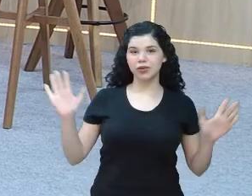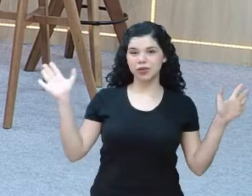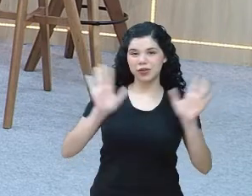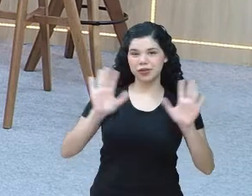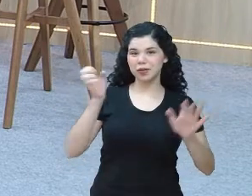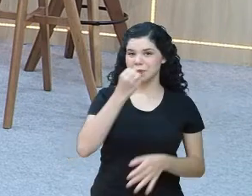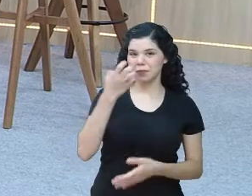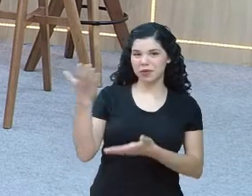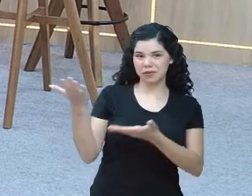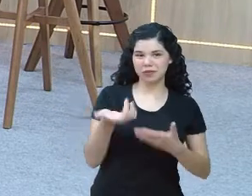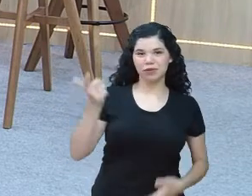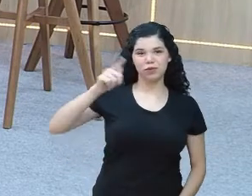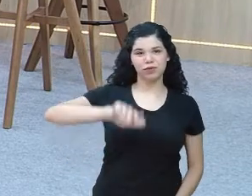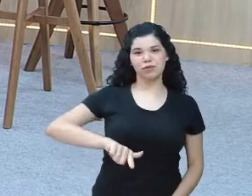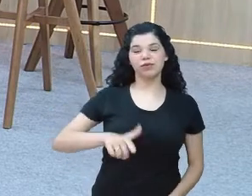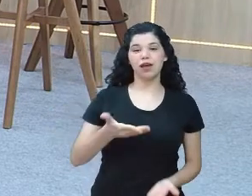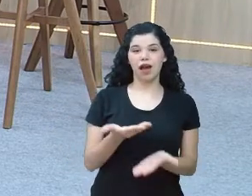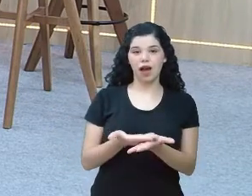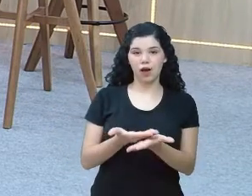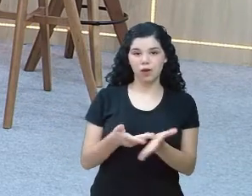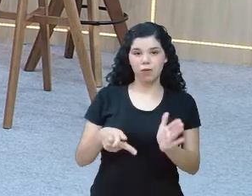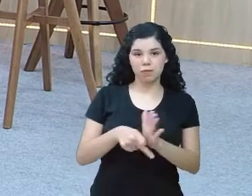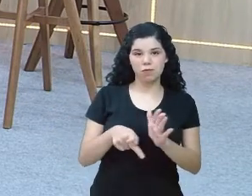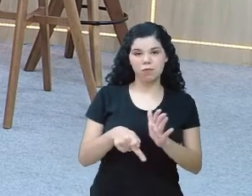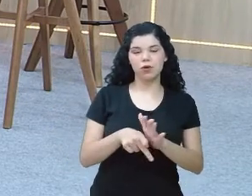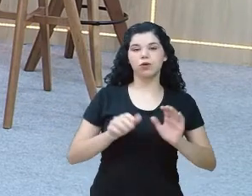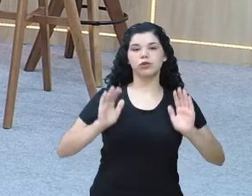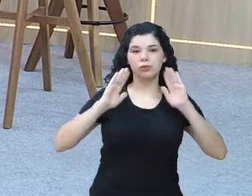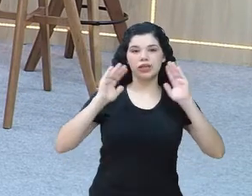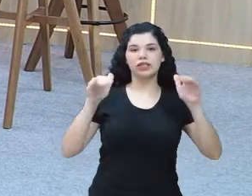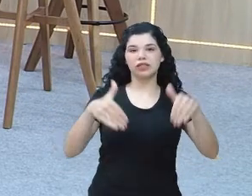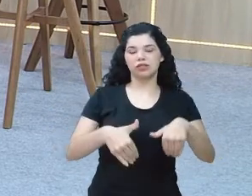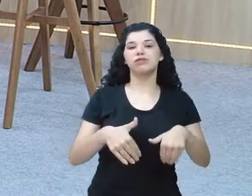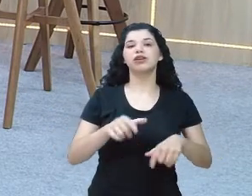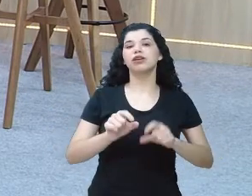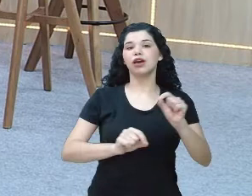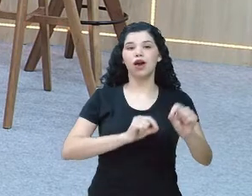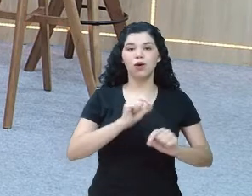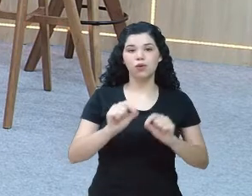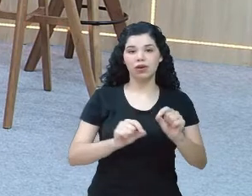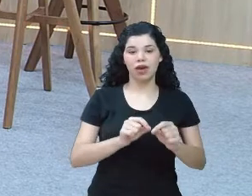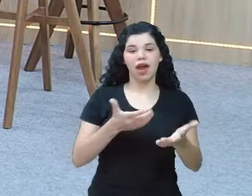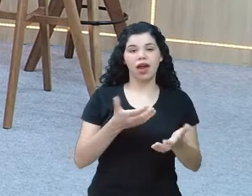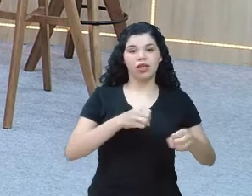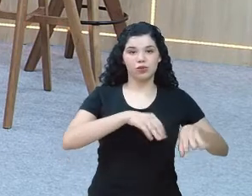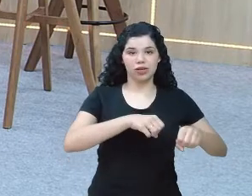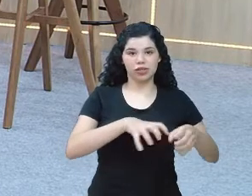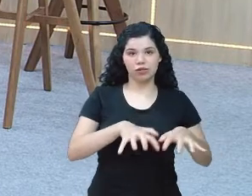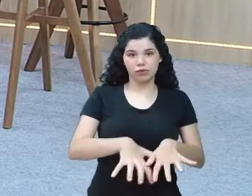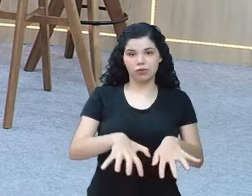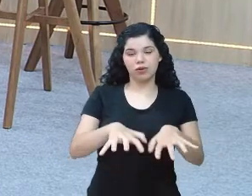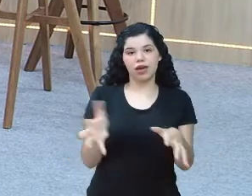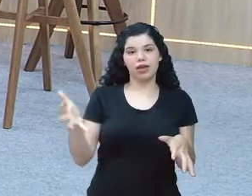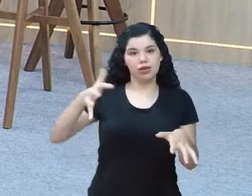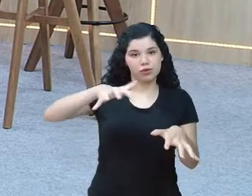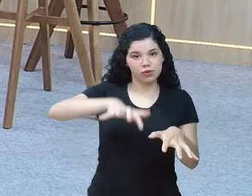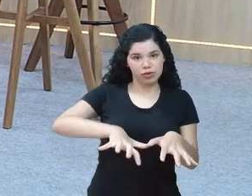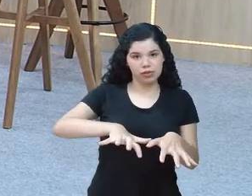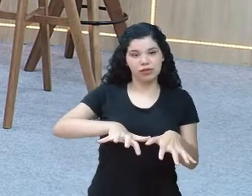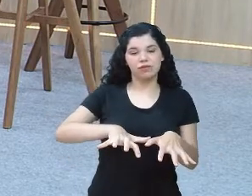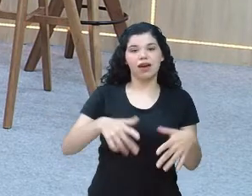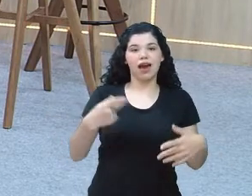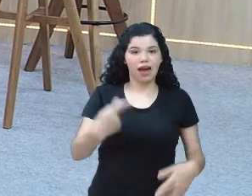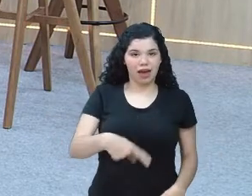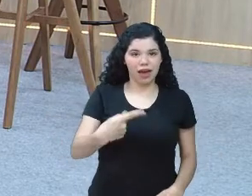Olá, sejam bem-vindos de volta a mais um encontro da Educação Inclusiva aqui no Educa Recife. Meu nome é Thaís Luz e esse é o meu